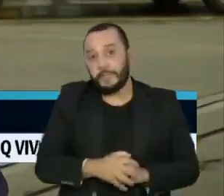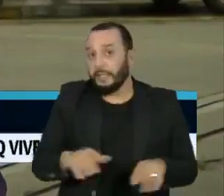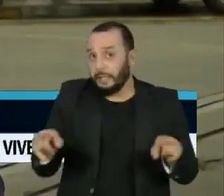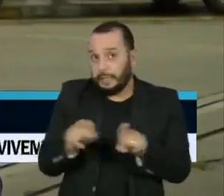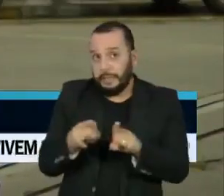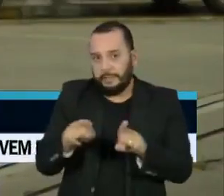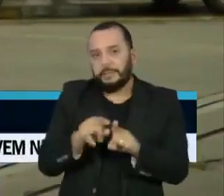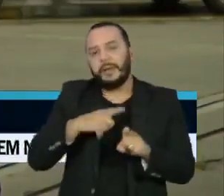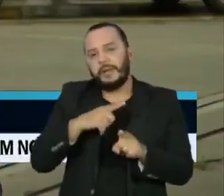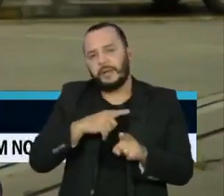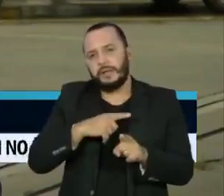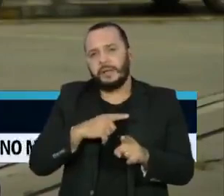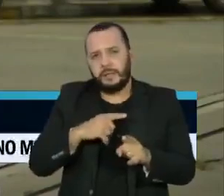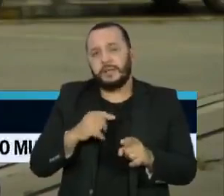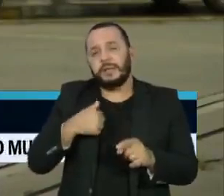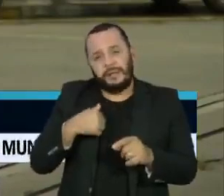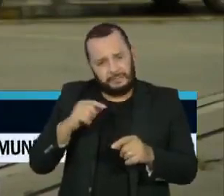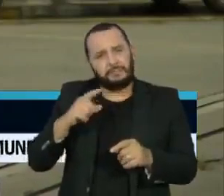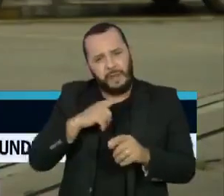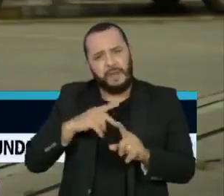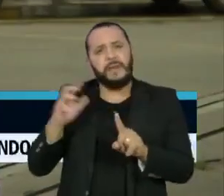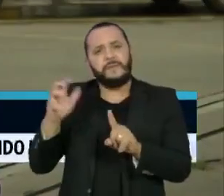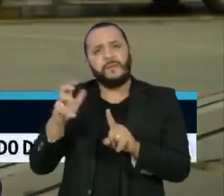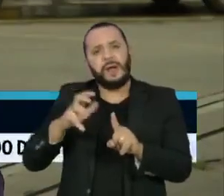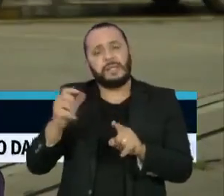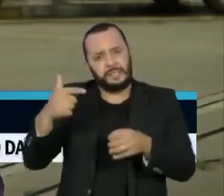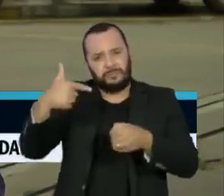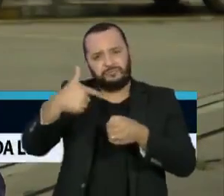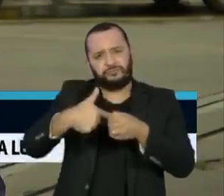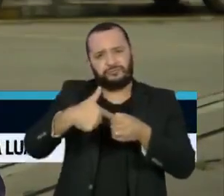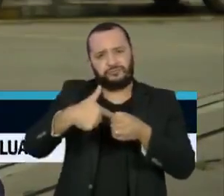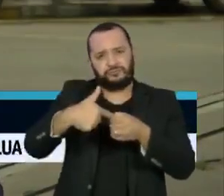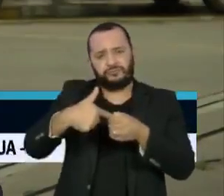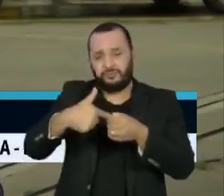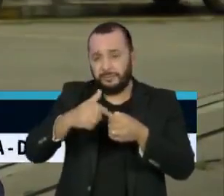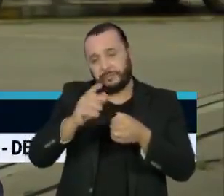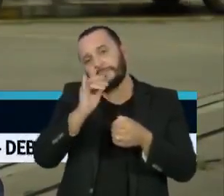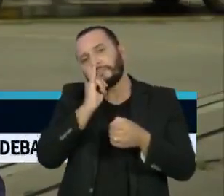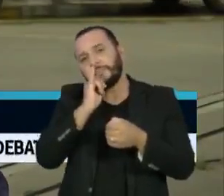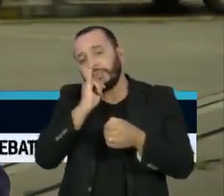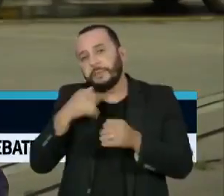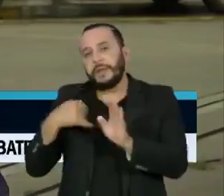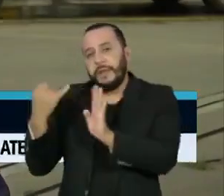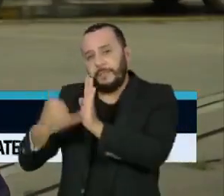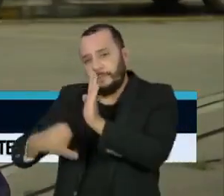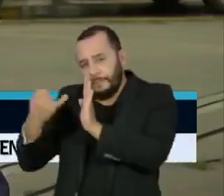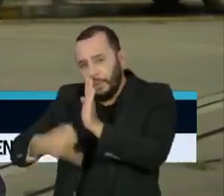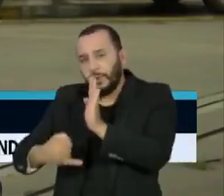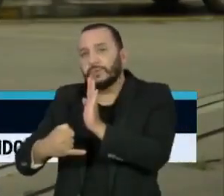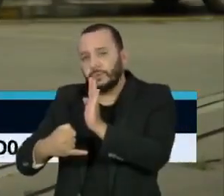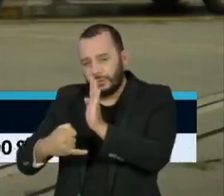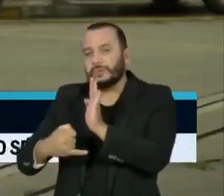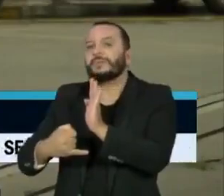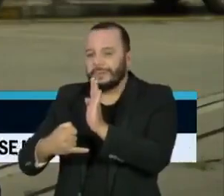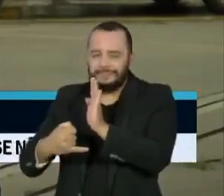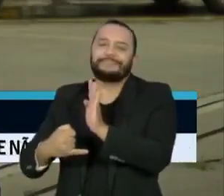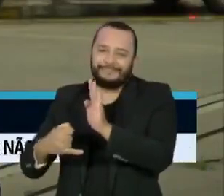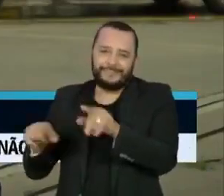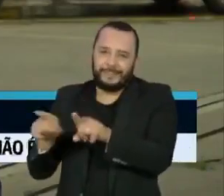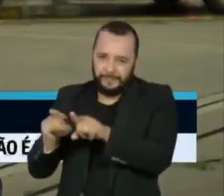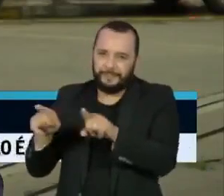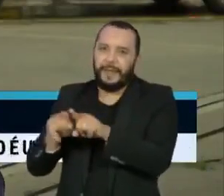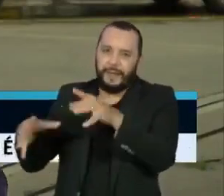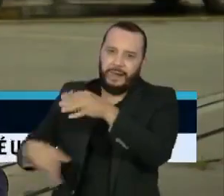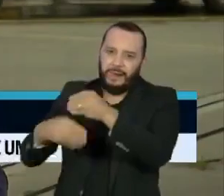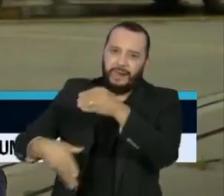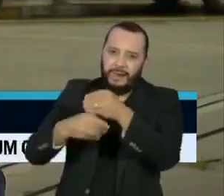têm uma influência limitada sobre o valor cobrado nas bombas. Adicionais, como tributos, afetam o custo final para o